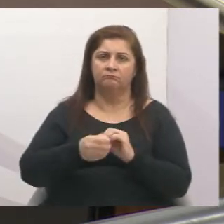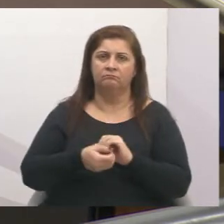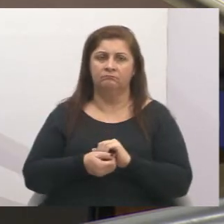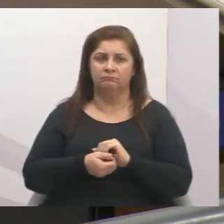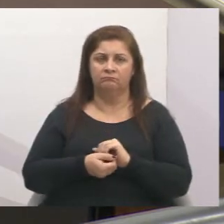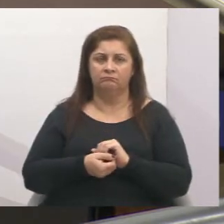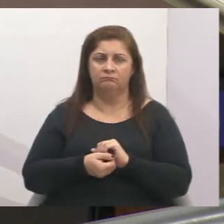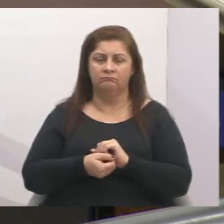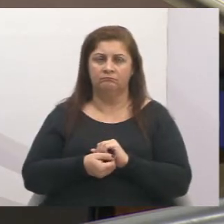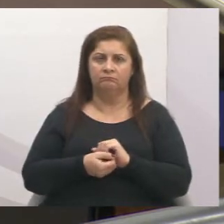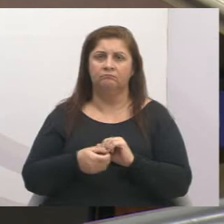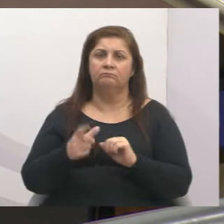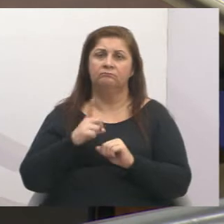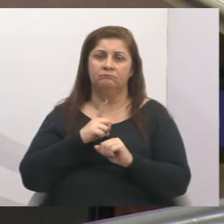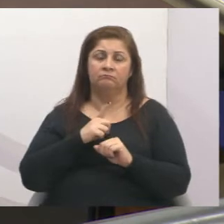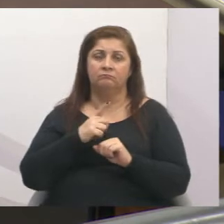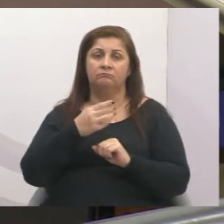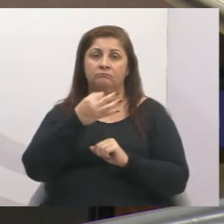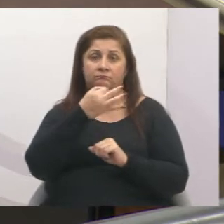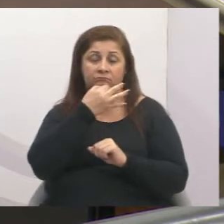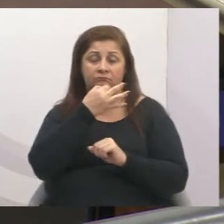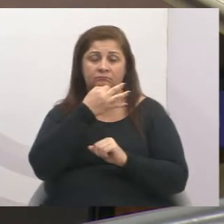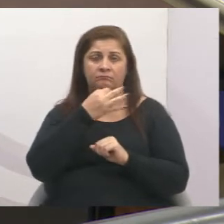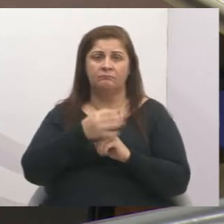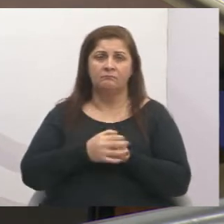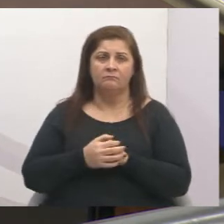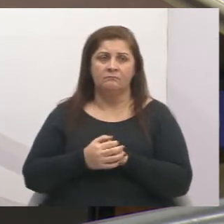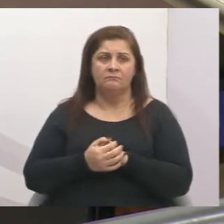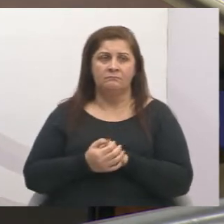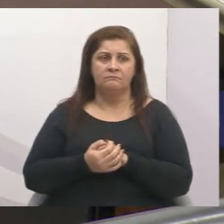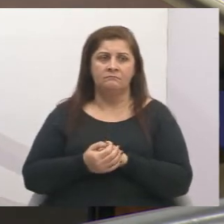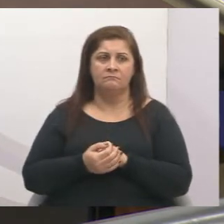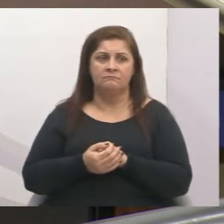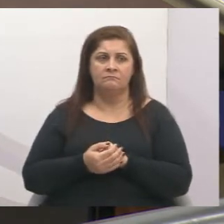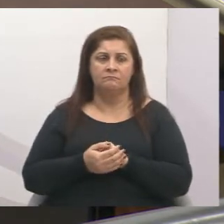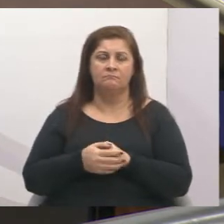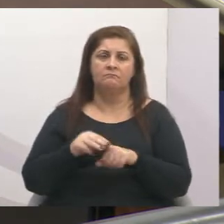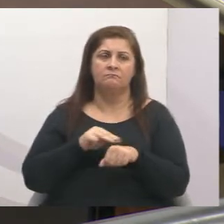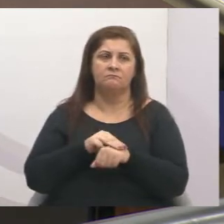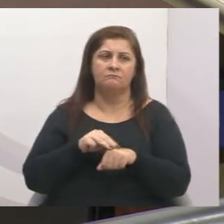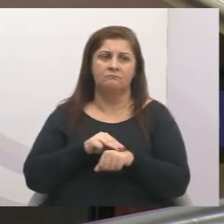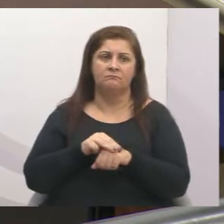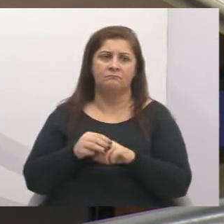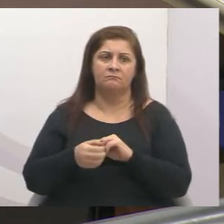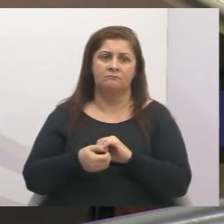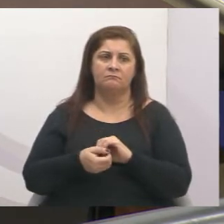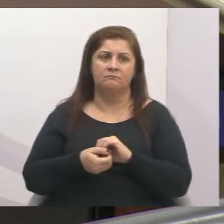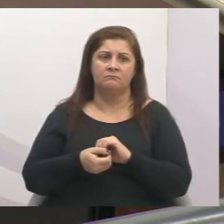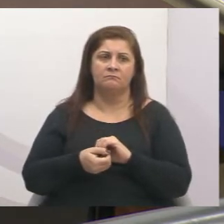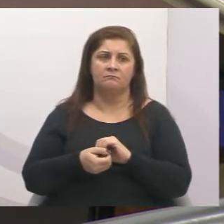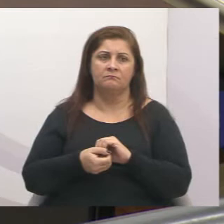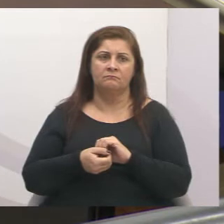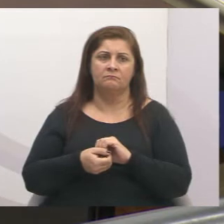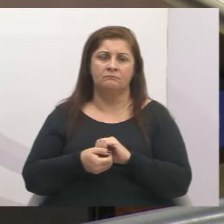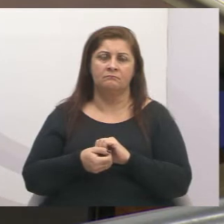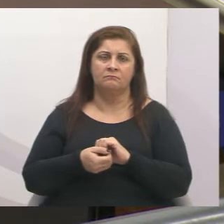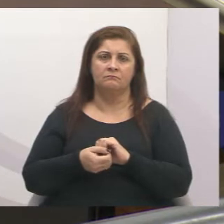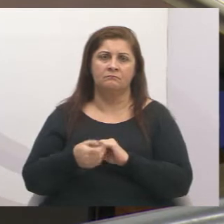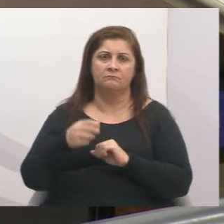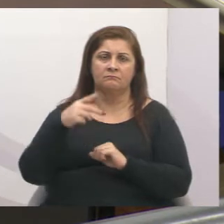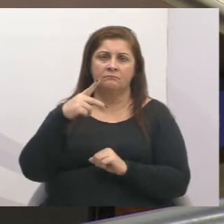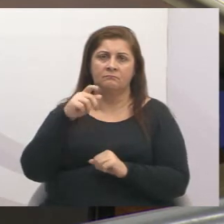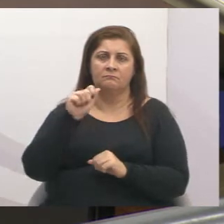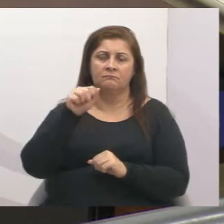têm expressão e que são lideranças dentro dos servidores, que a gente conversou com a Pâmela, que é uma